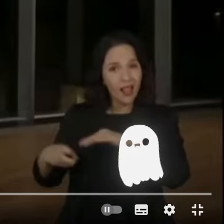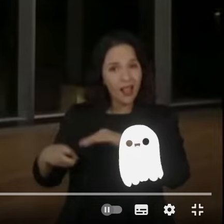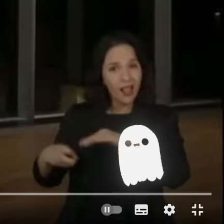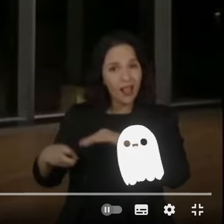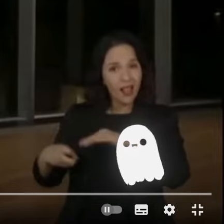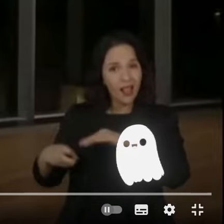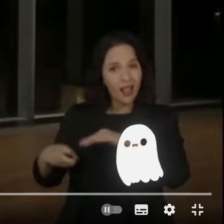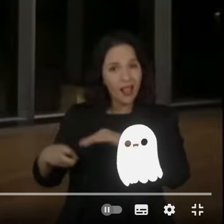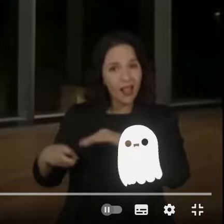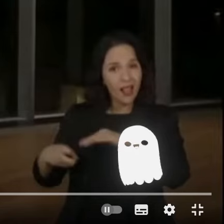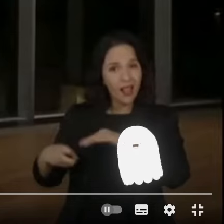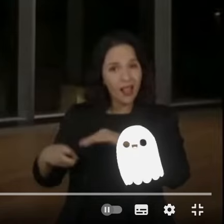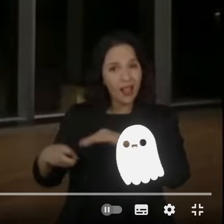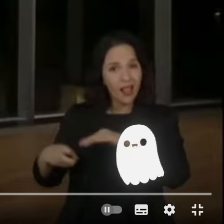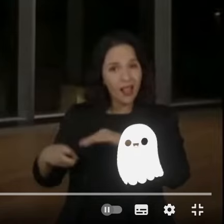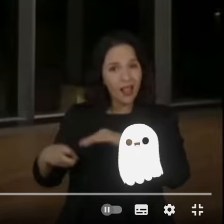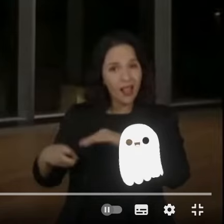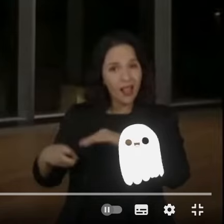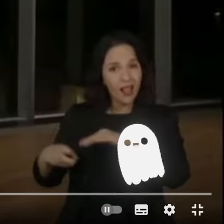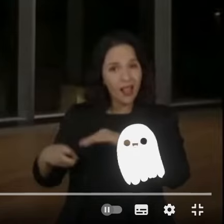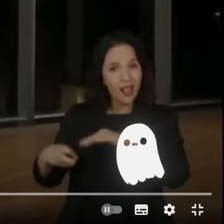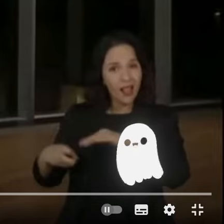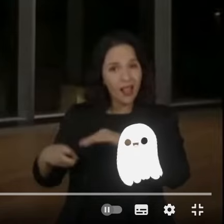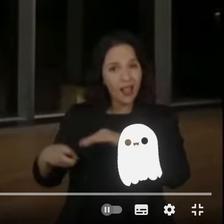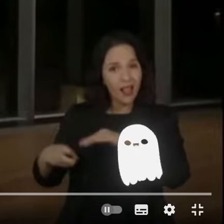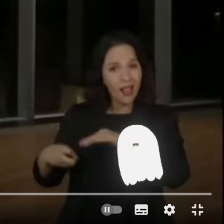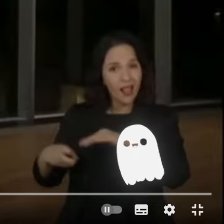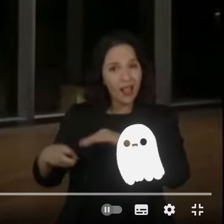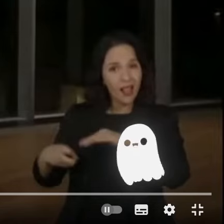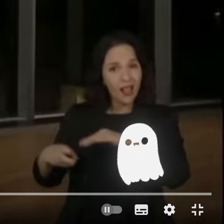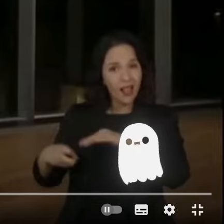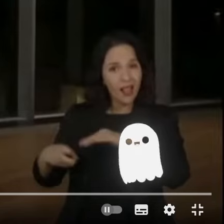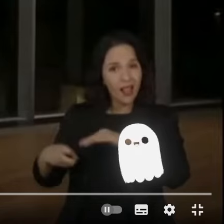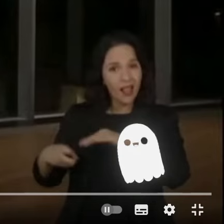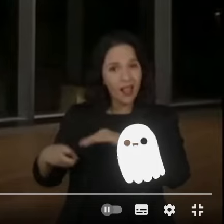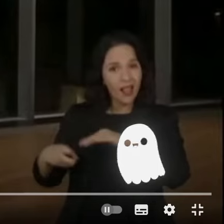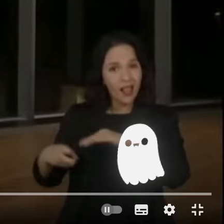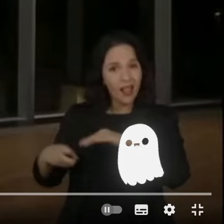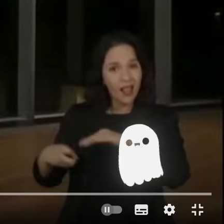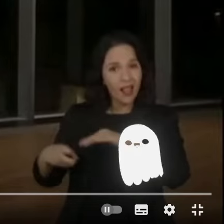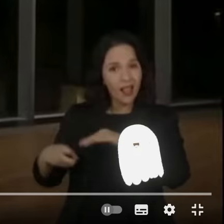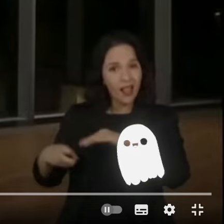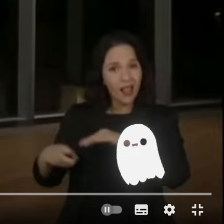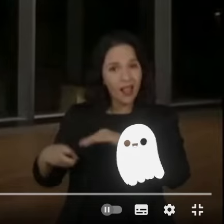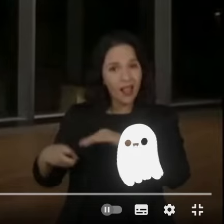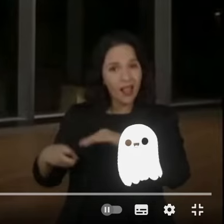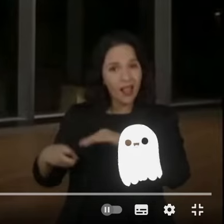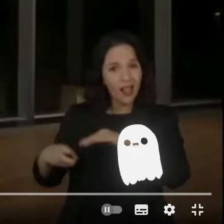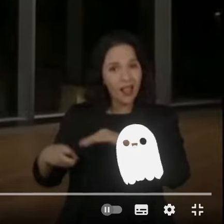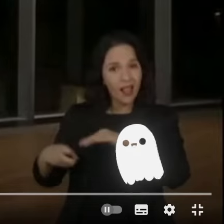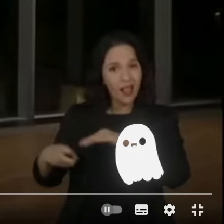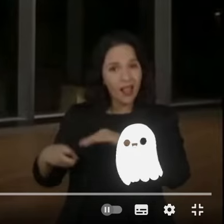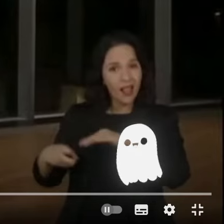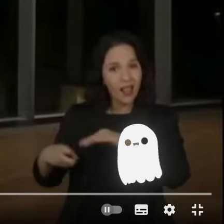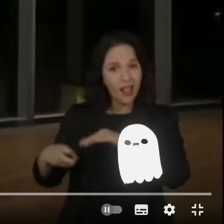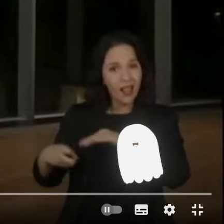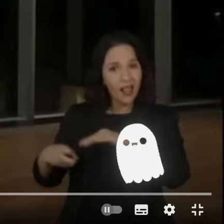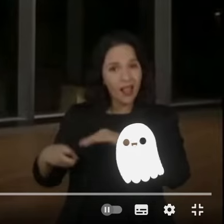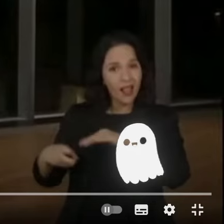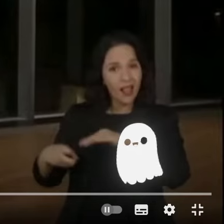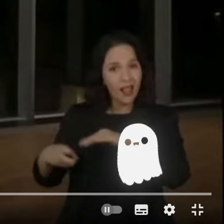Tuque! Nossos comerciais, por favor. Mulher de Libra sumindo. Isso pra mim é cinema. Isso pra mim tem que ser gravado.